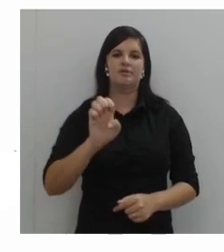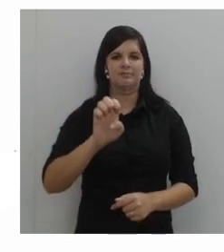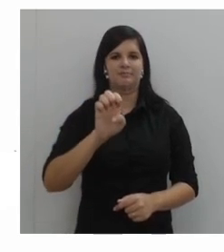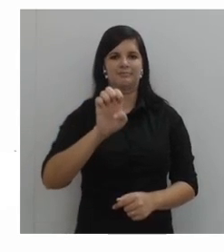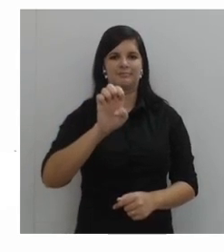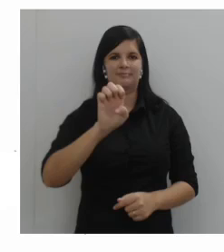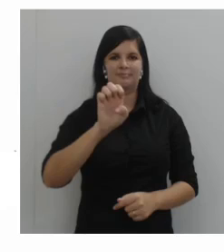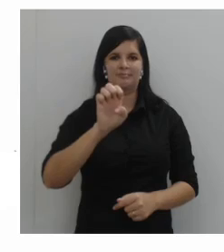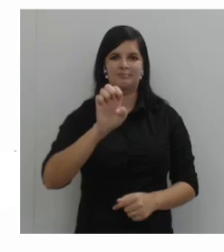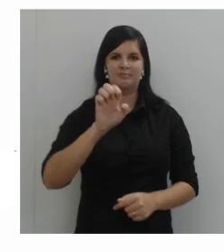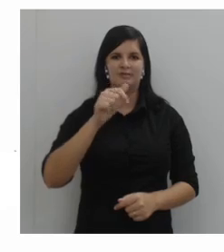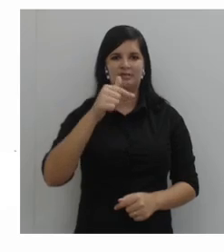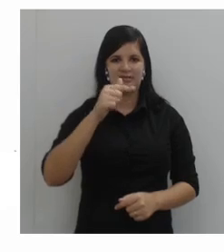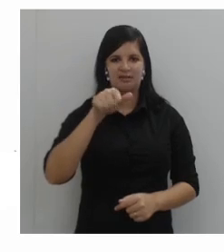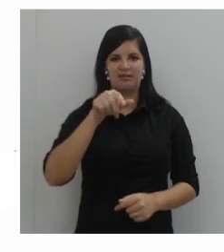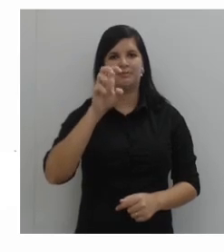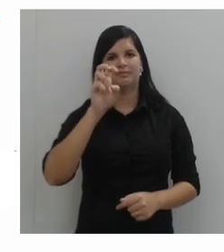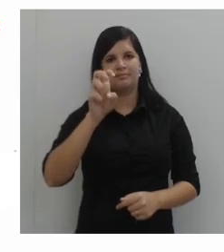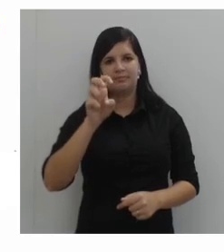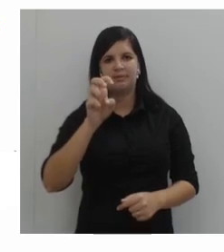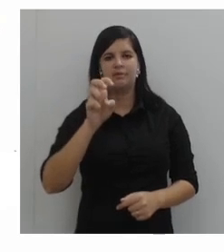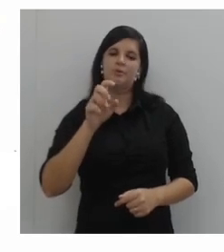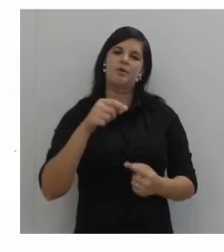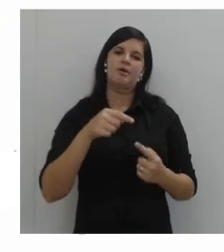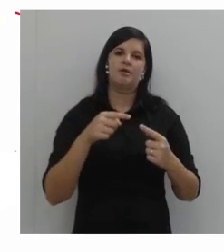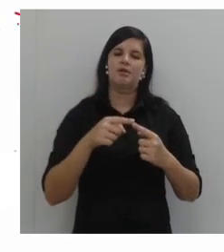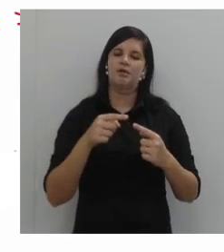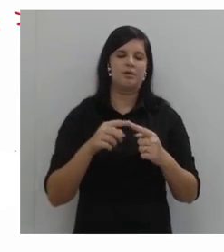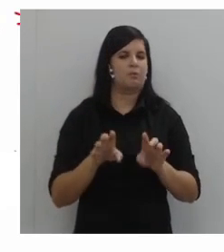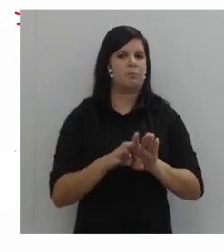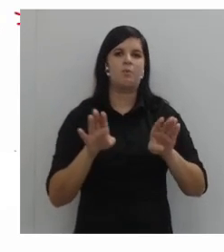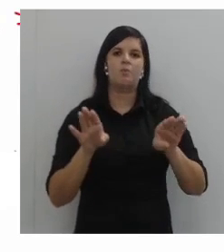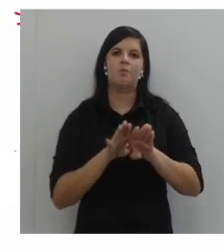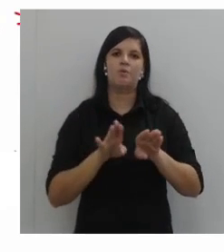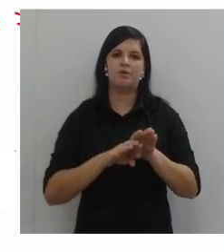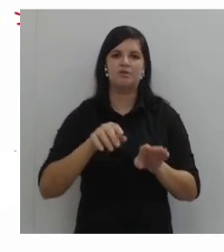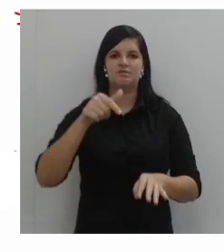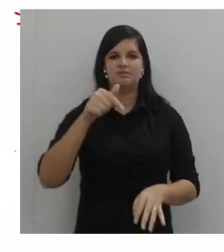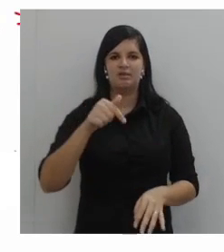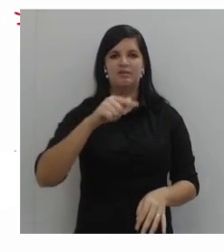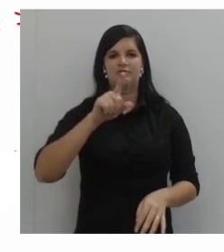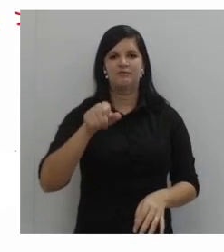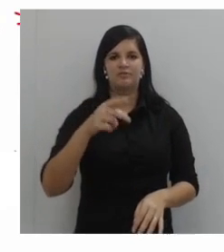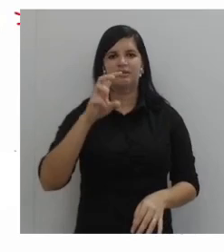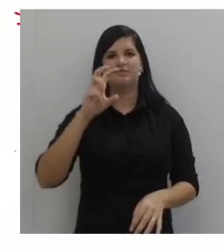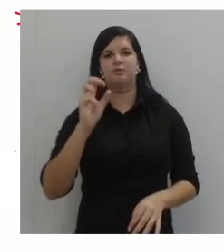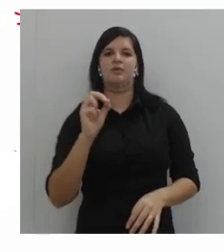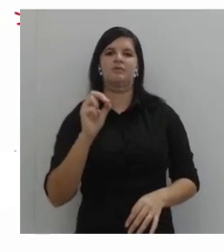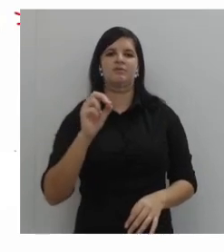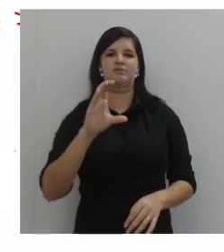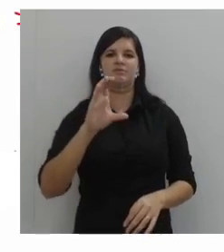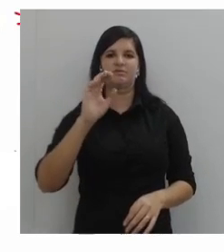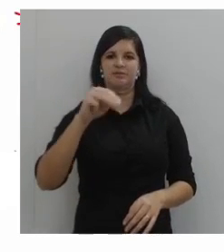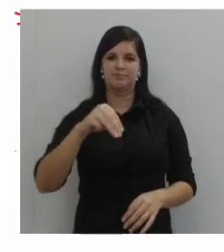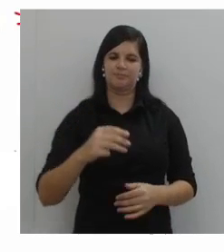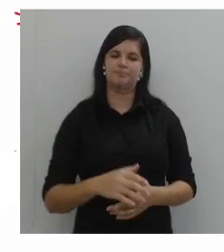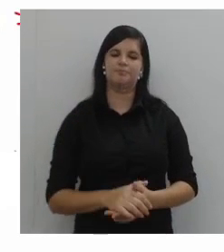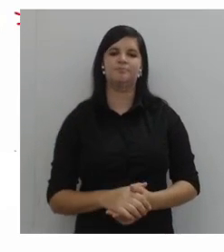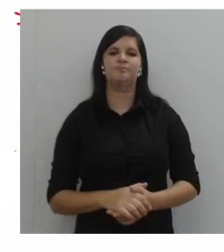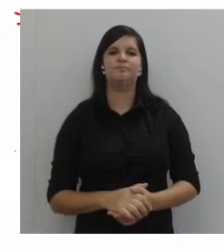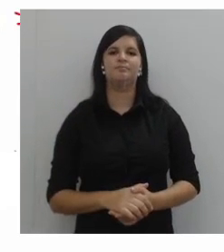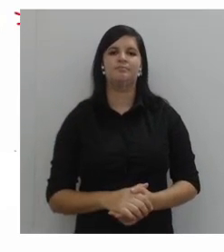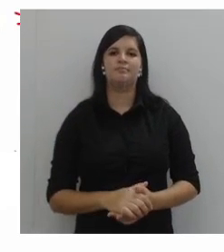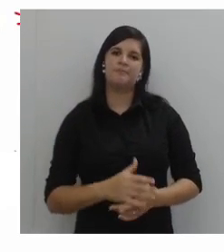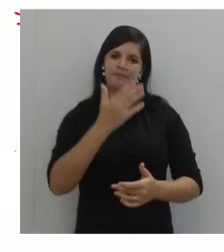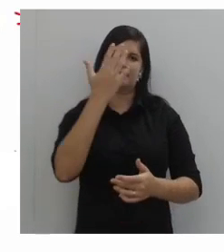E. 7,5 pode ser representado também, que é a mesma coisa, 7,50 centímetros. 7,5 a gente